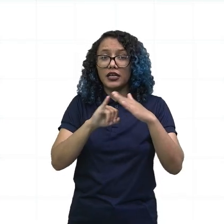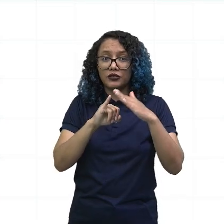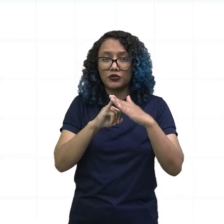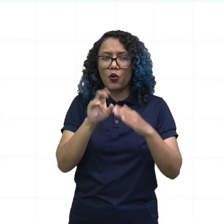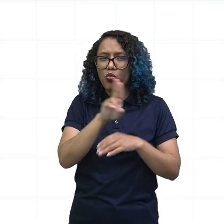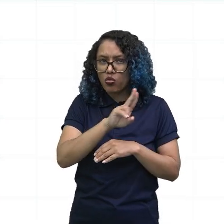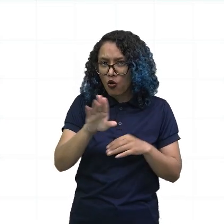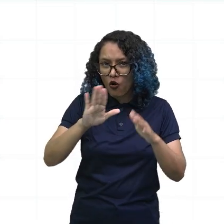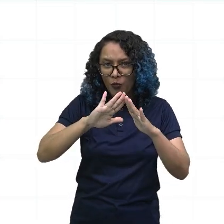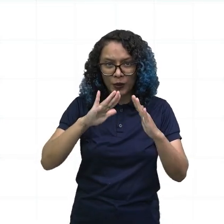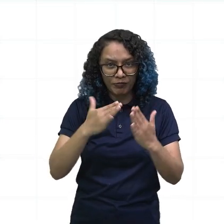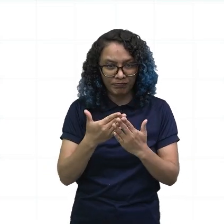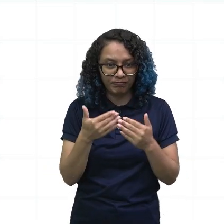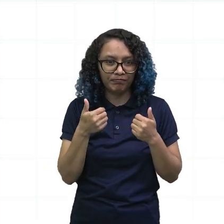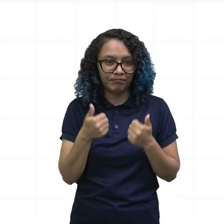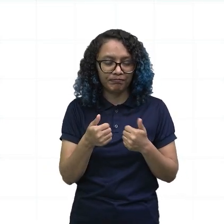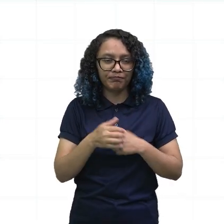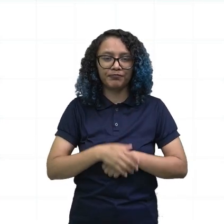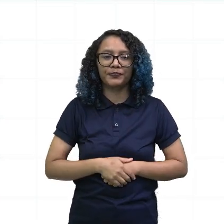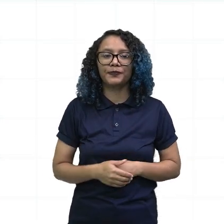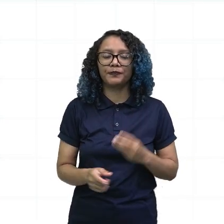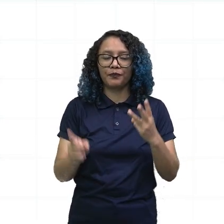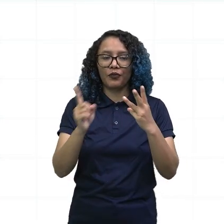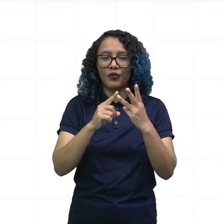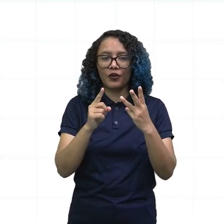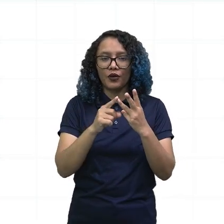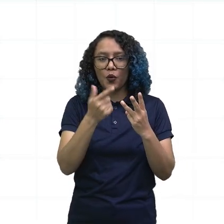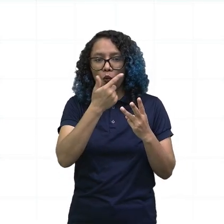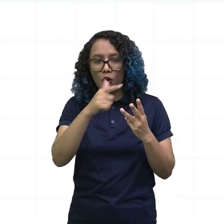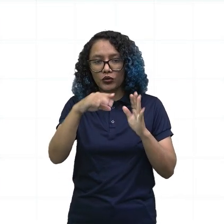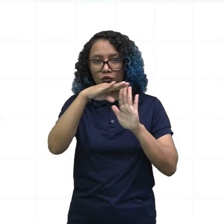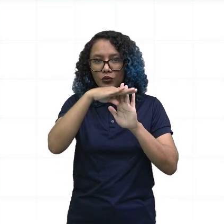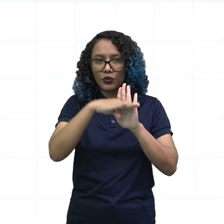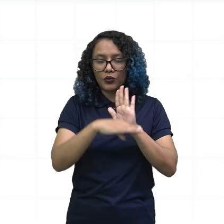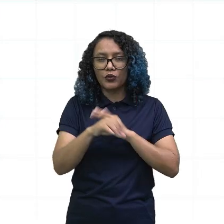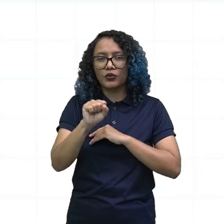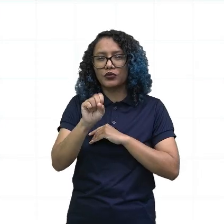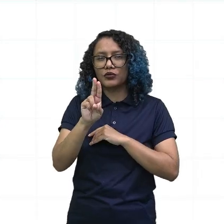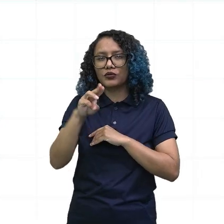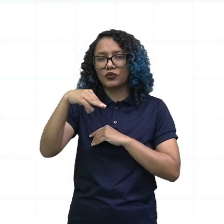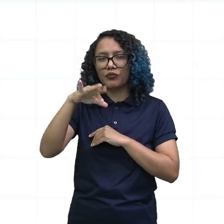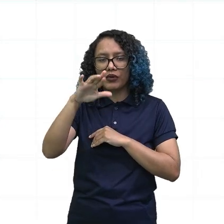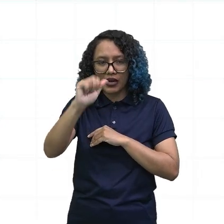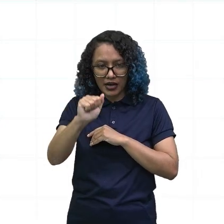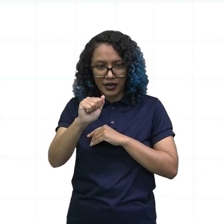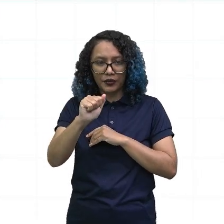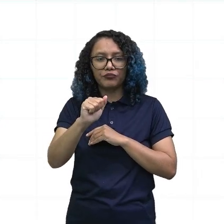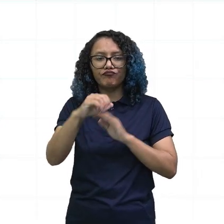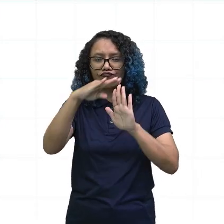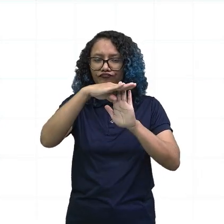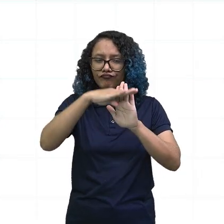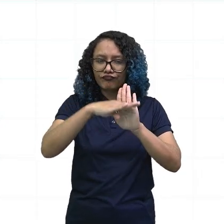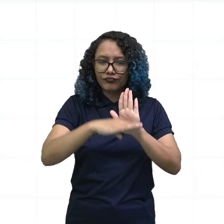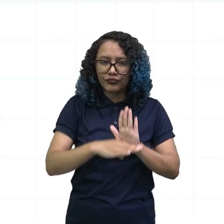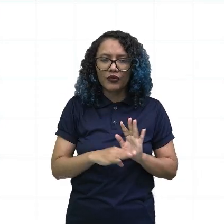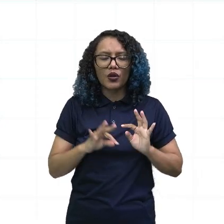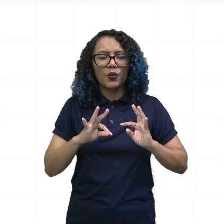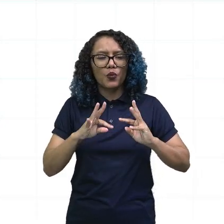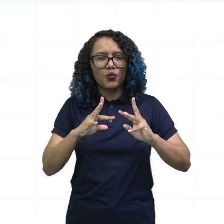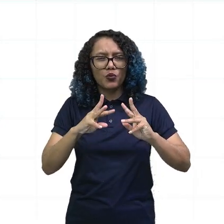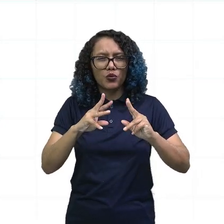sua escola, né? O sumário. Uma lista dos itens que compõem